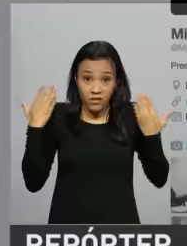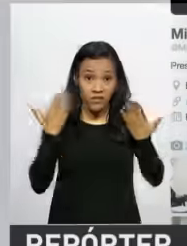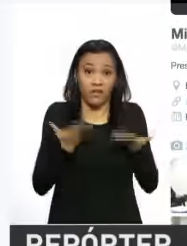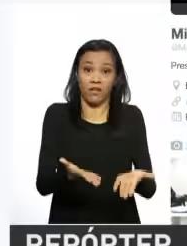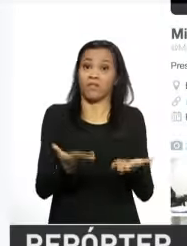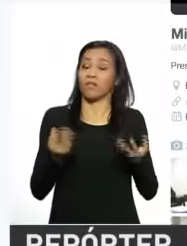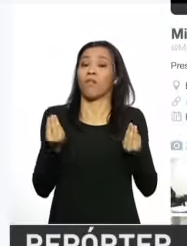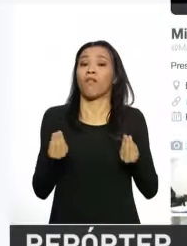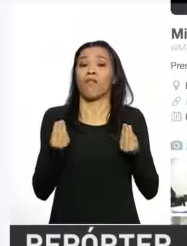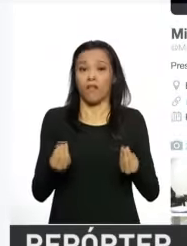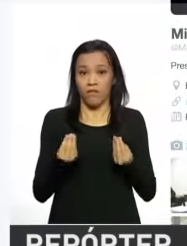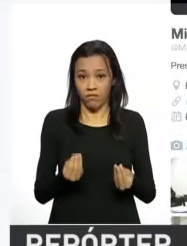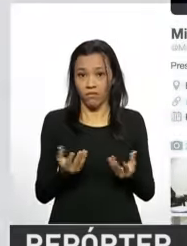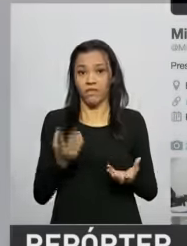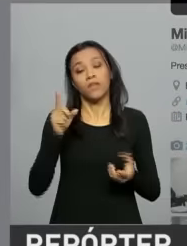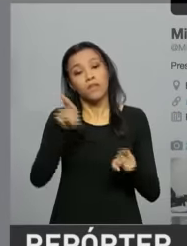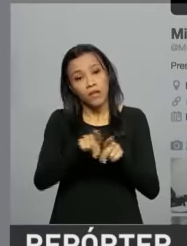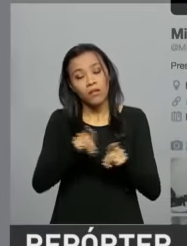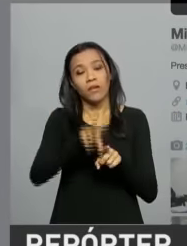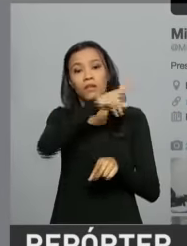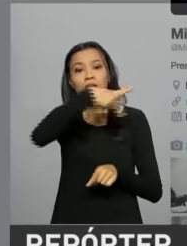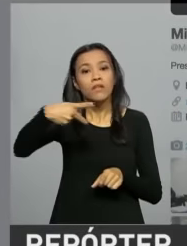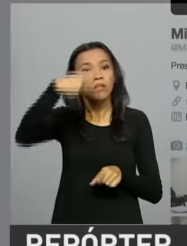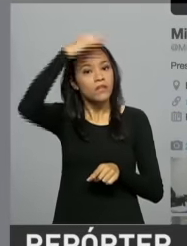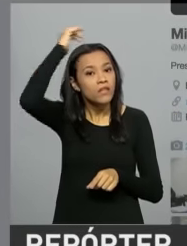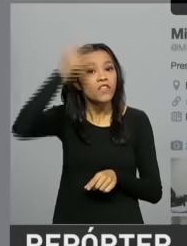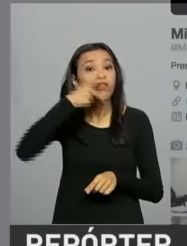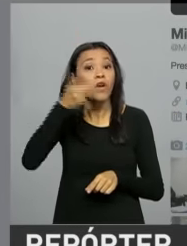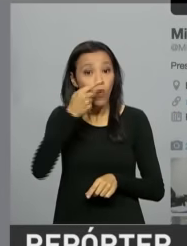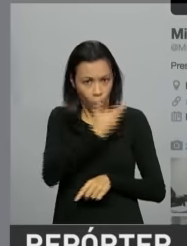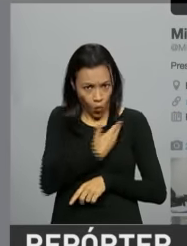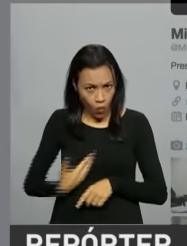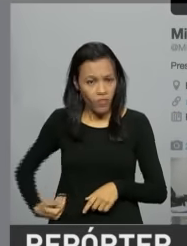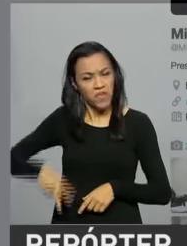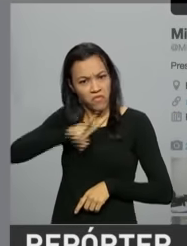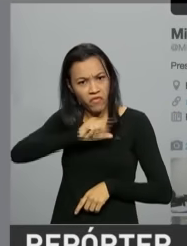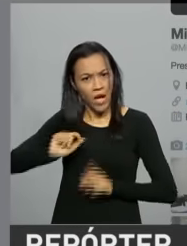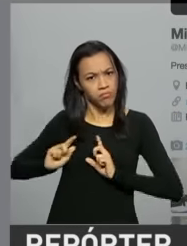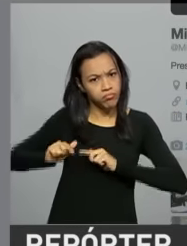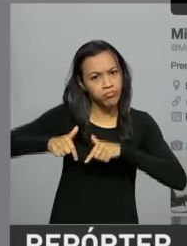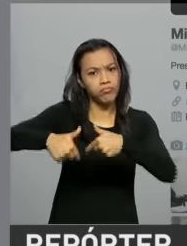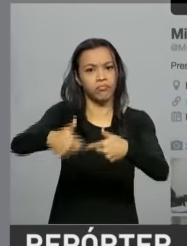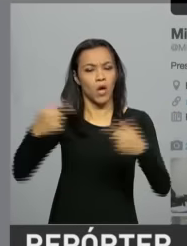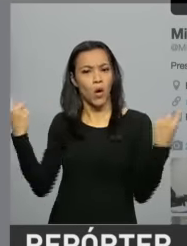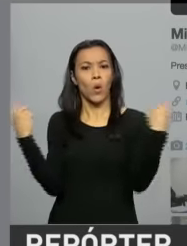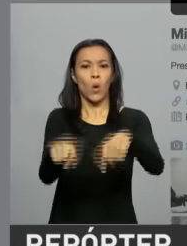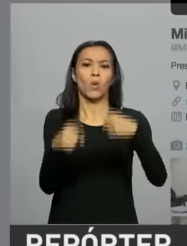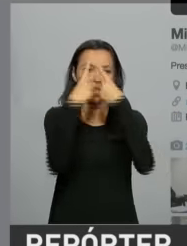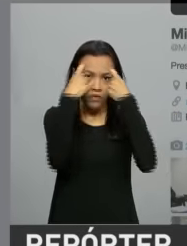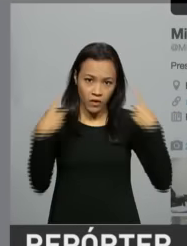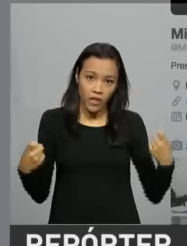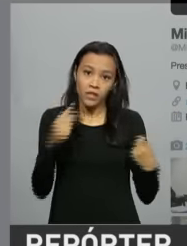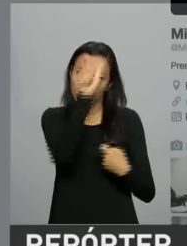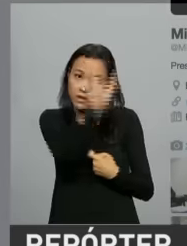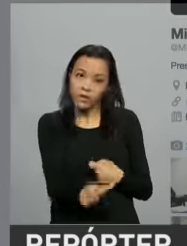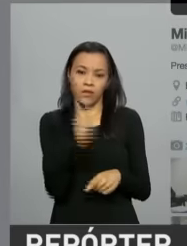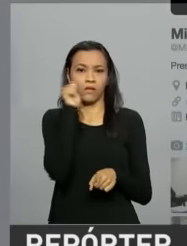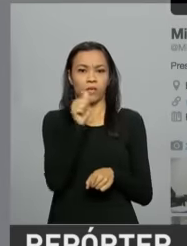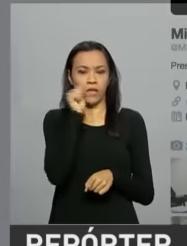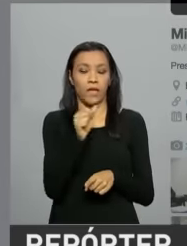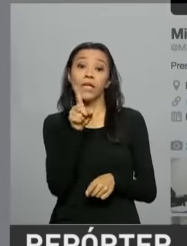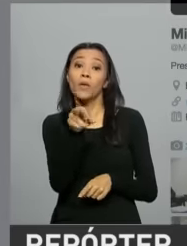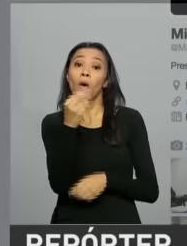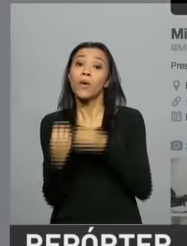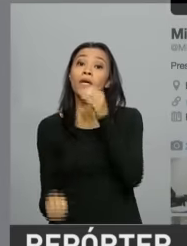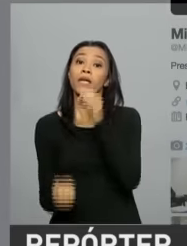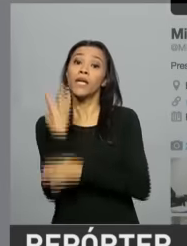esse. O presidente disse ainda que o governo vai tomar medidas efetivas para combater a violência contra a mulher, como a